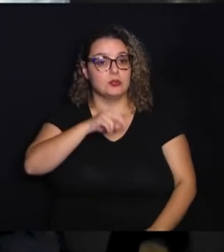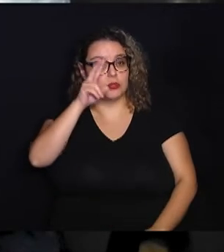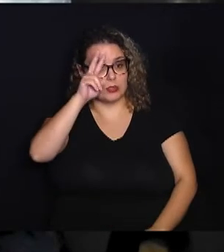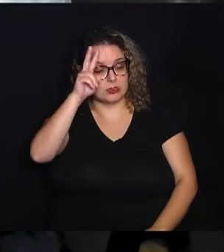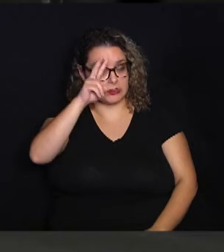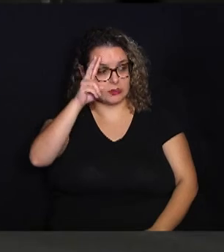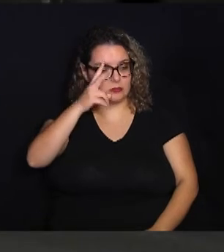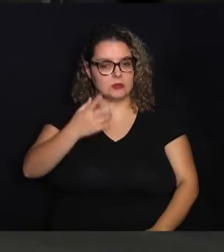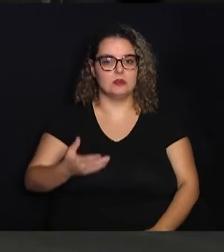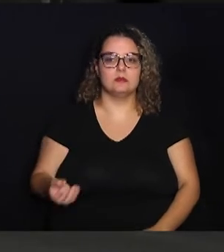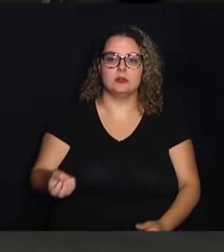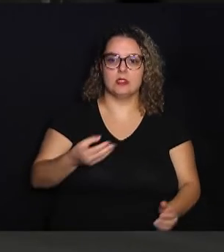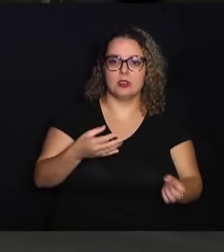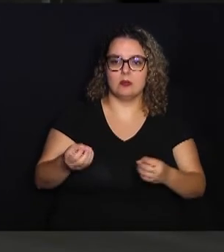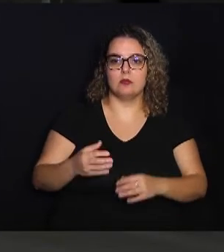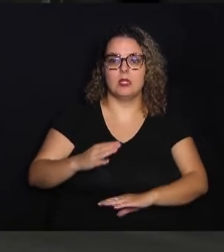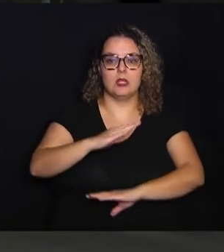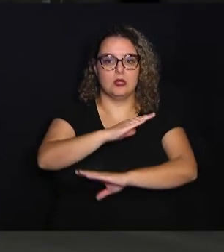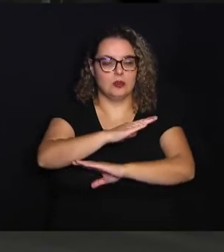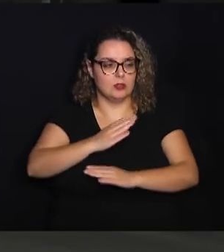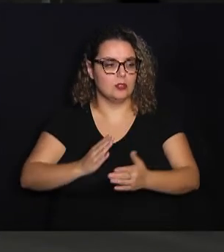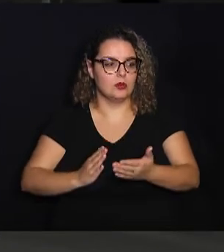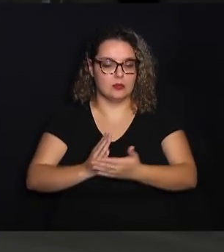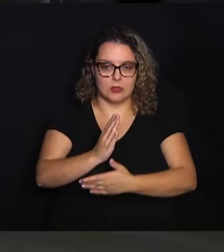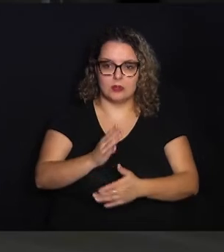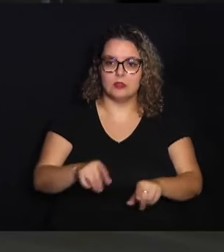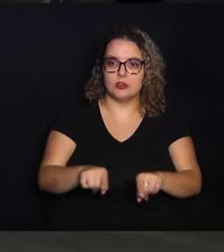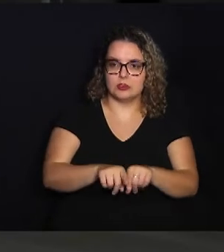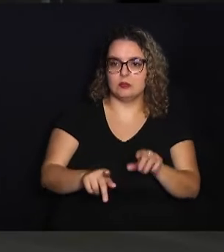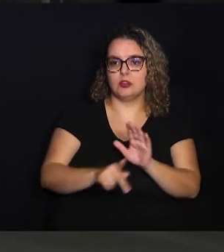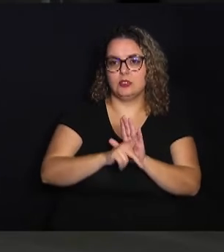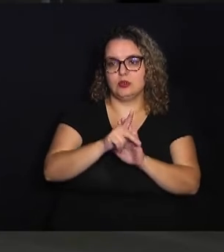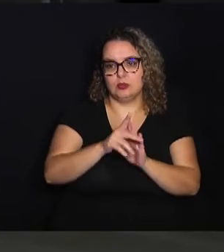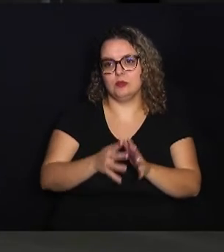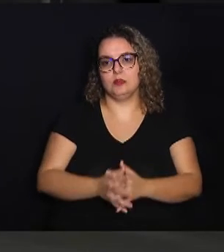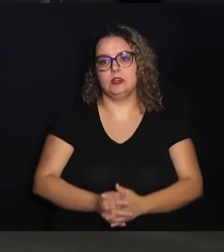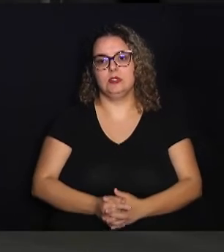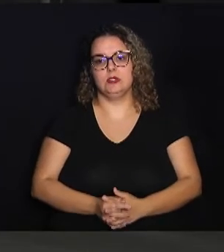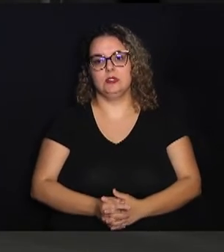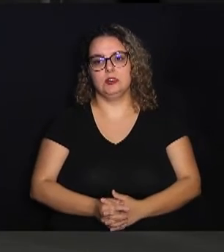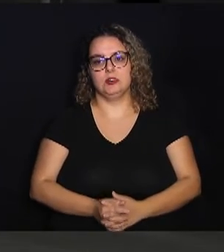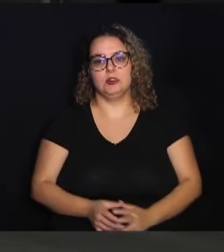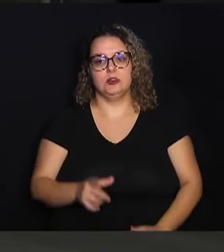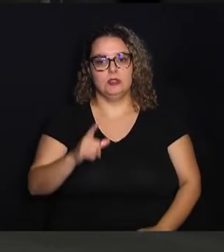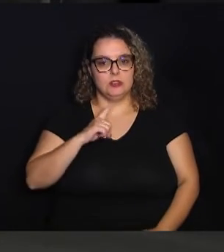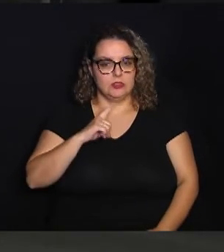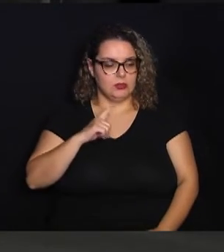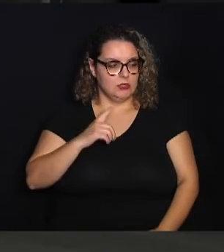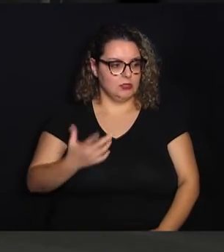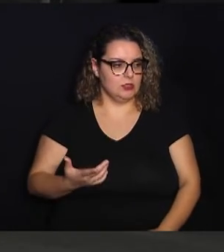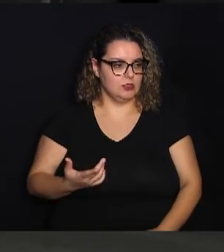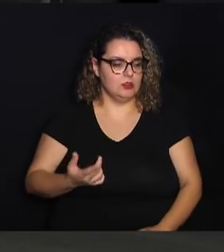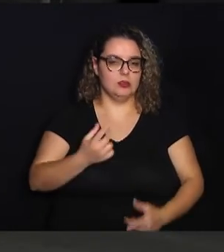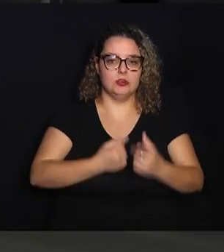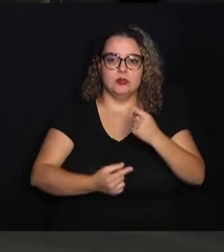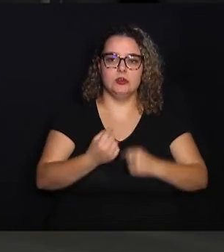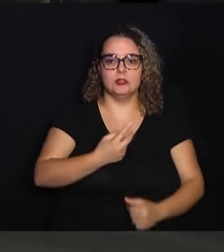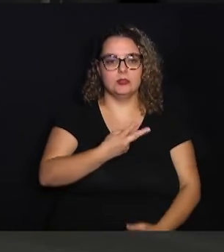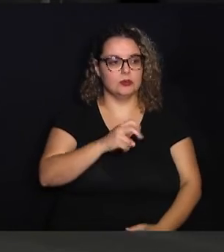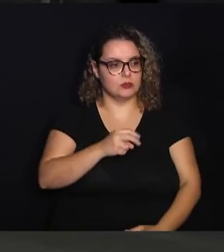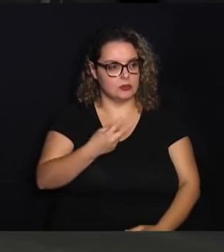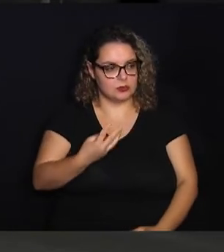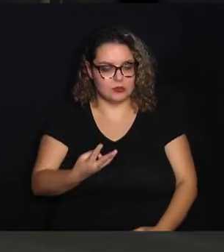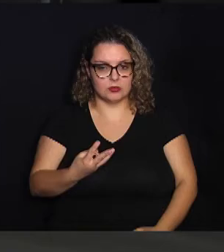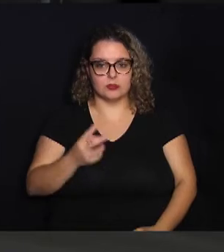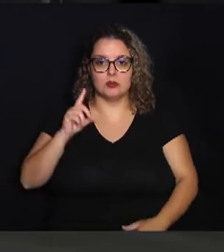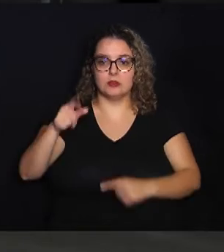que recentemente a Câmara aprovou um projeto e conta desde o orçamento de 2023 com as